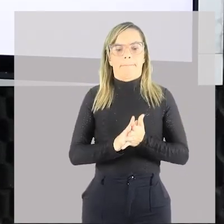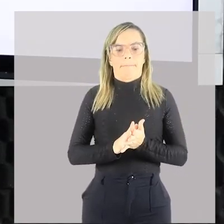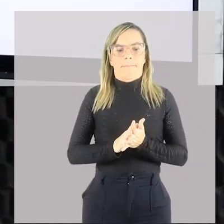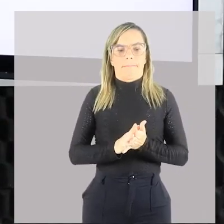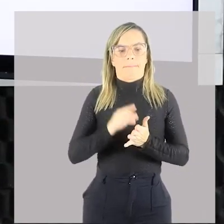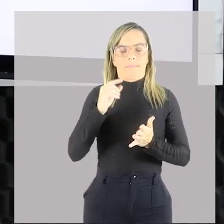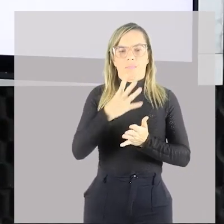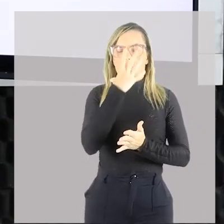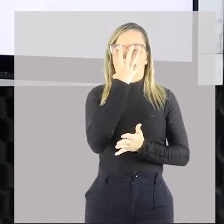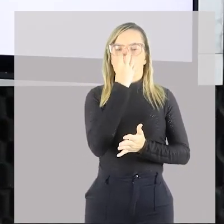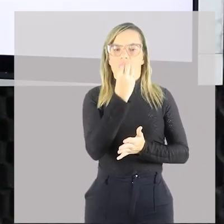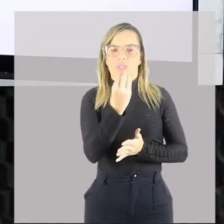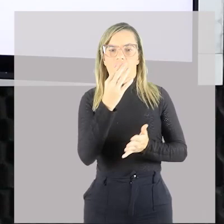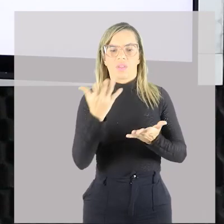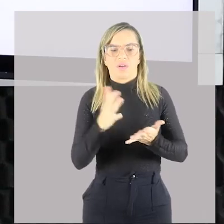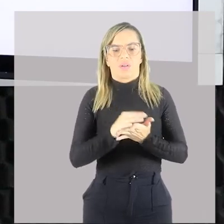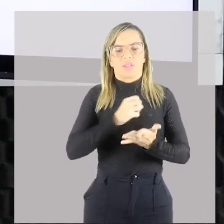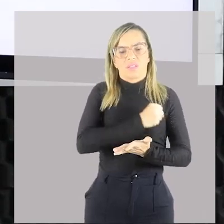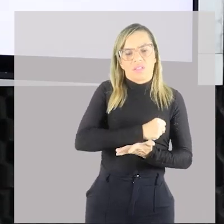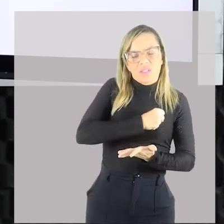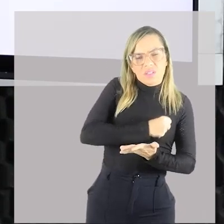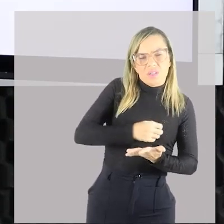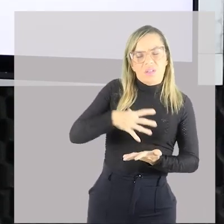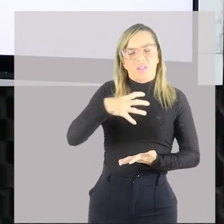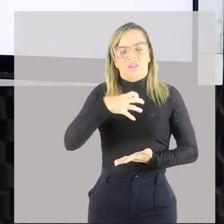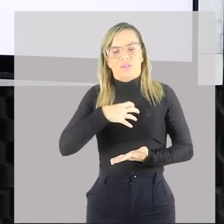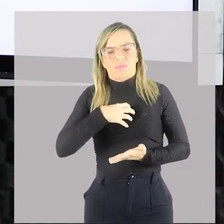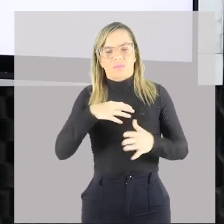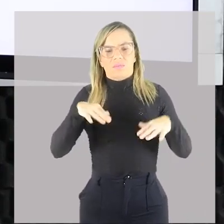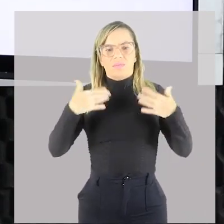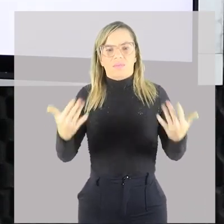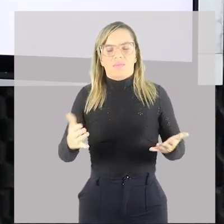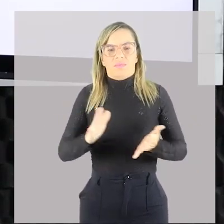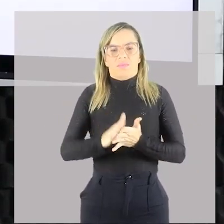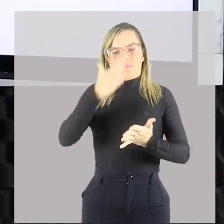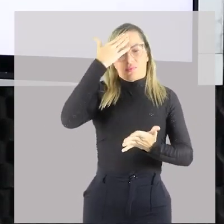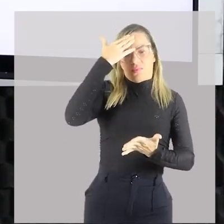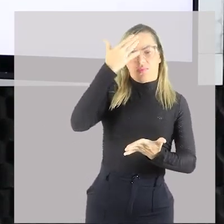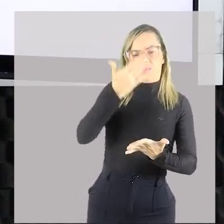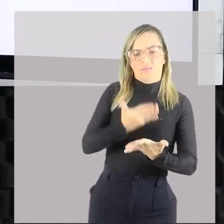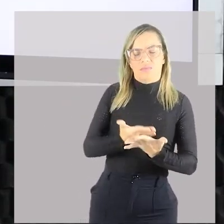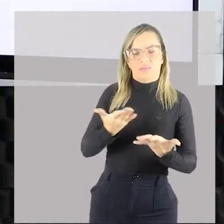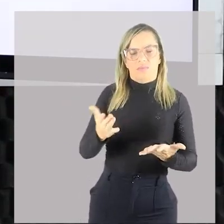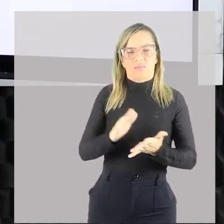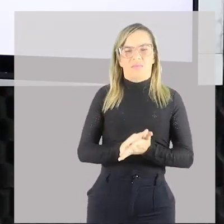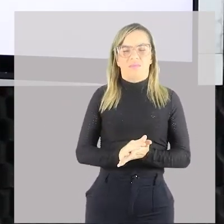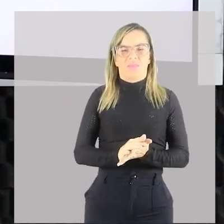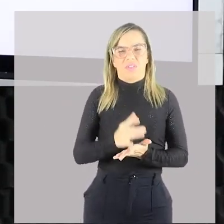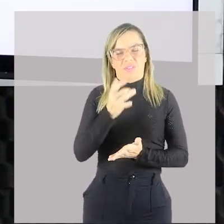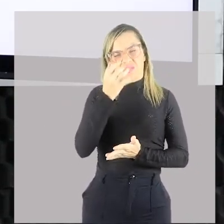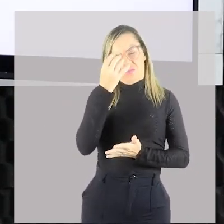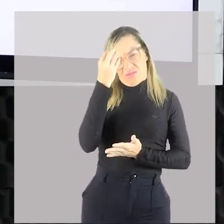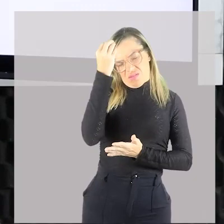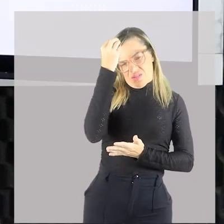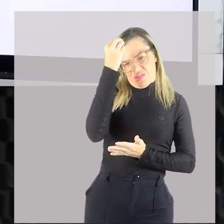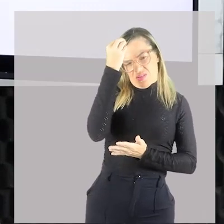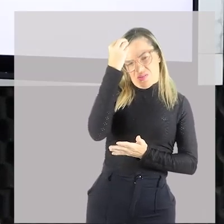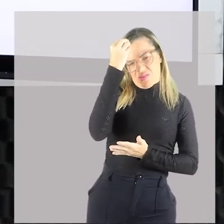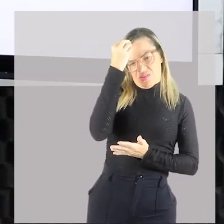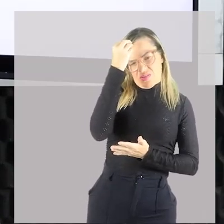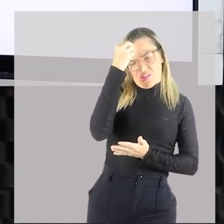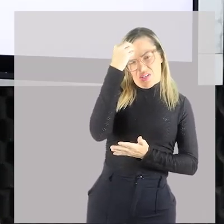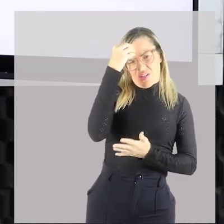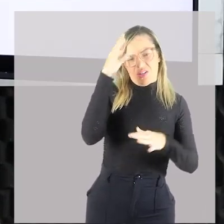saudosista, é um, digamos assim, é um defensor bem fraquinho, mas funciona, né?